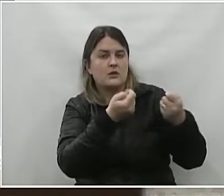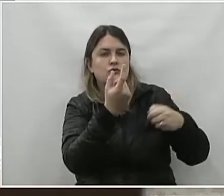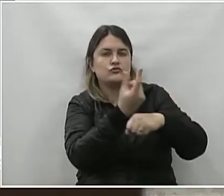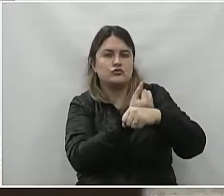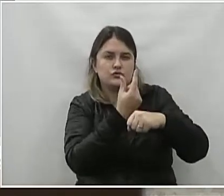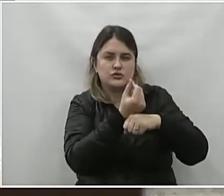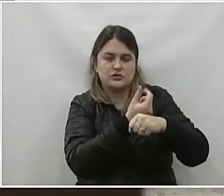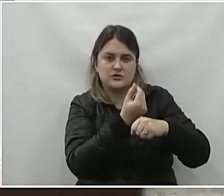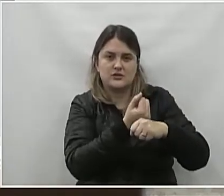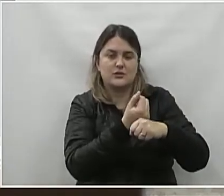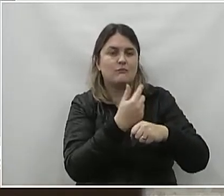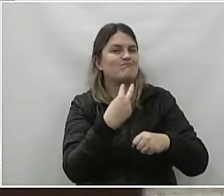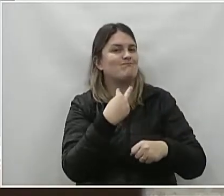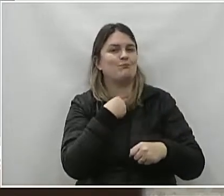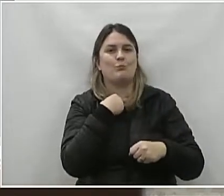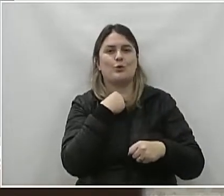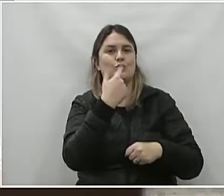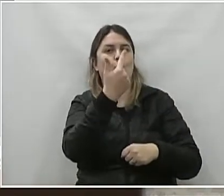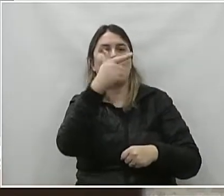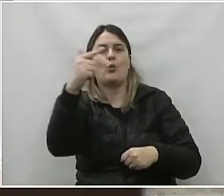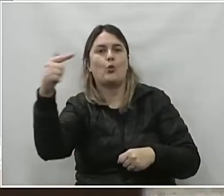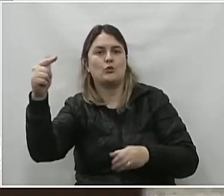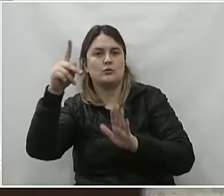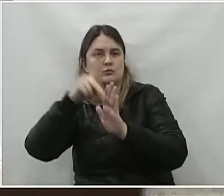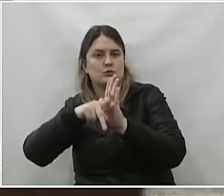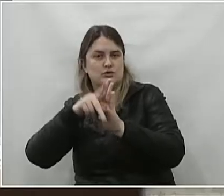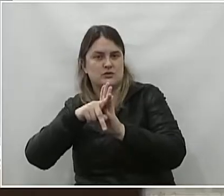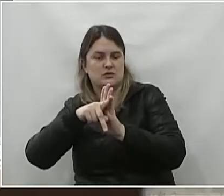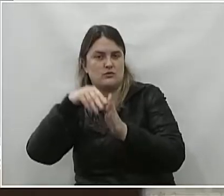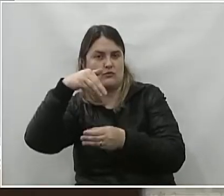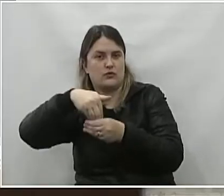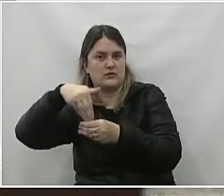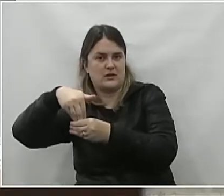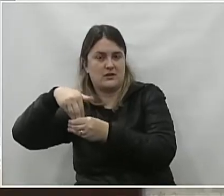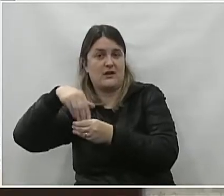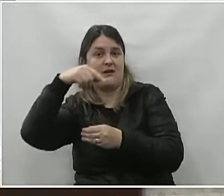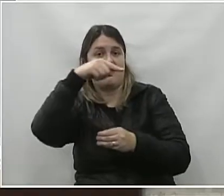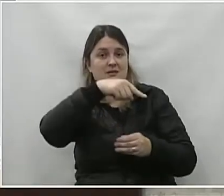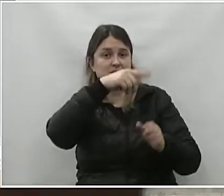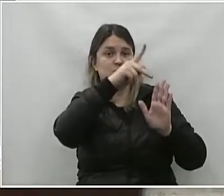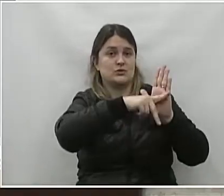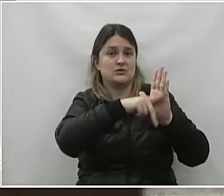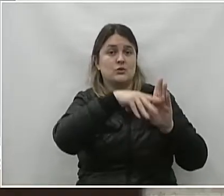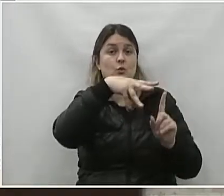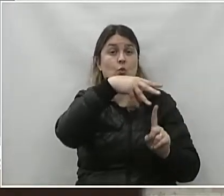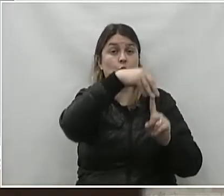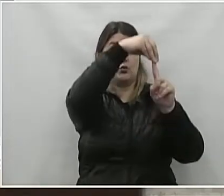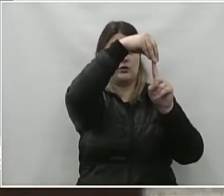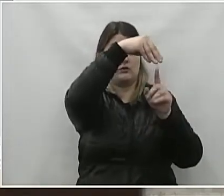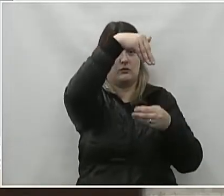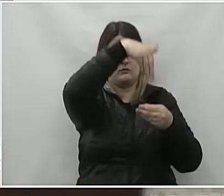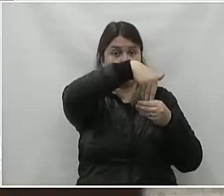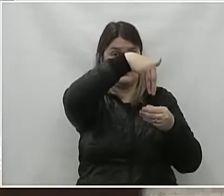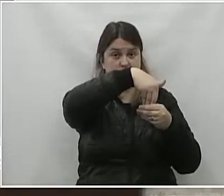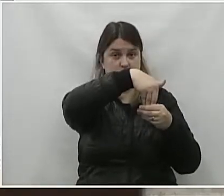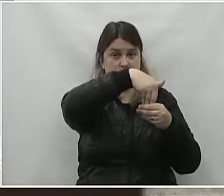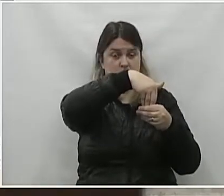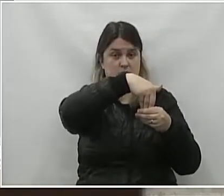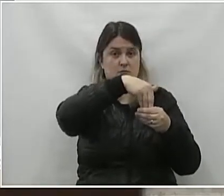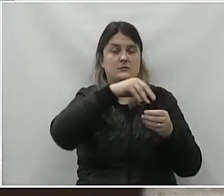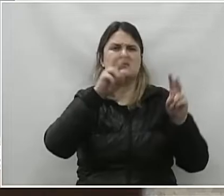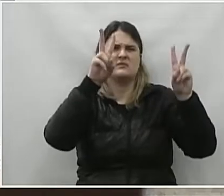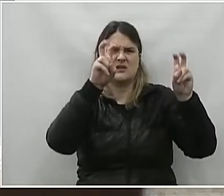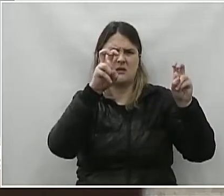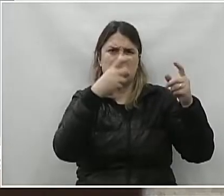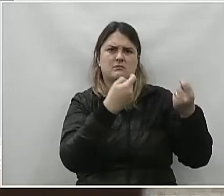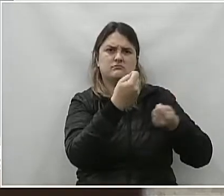orçamentárias, tem que ser uma votação exclusiva para esse tema do